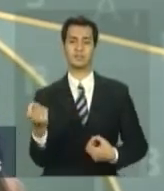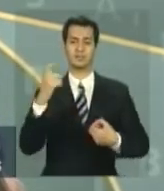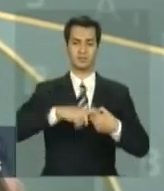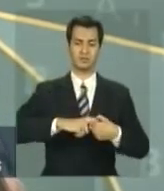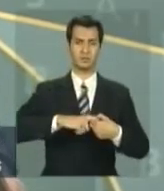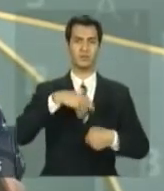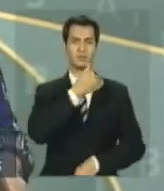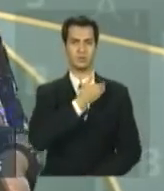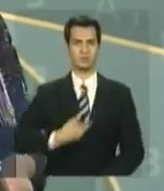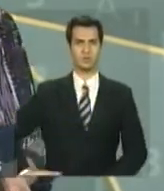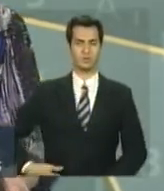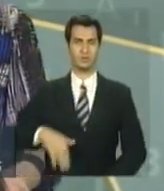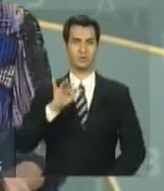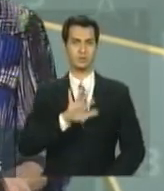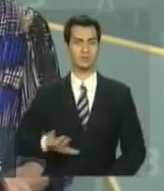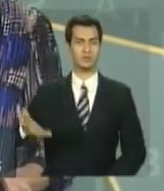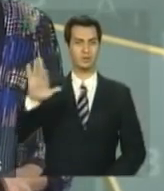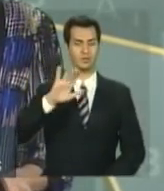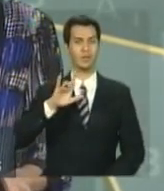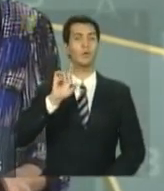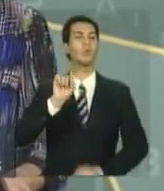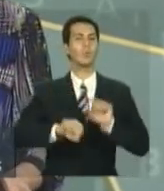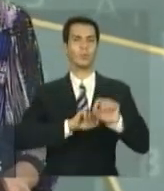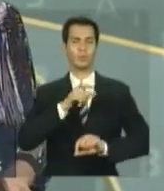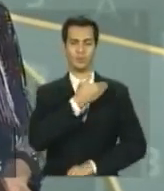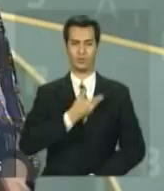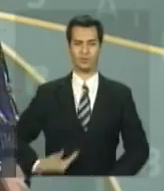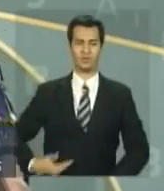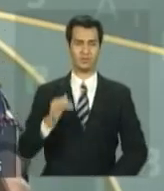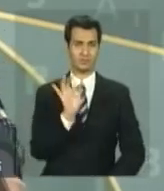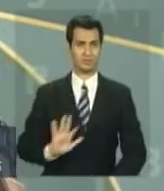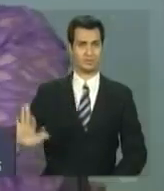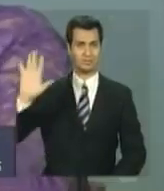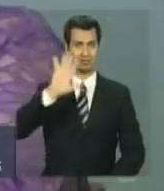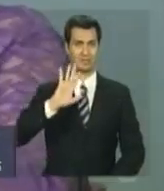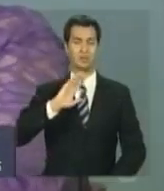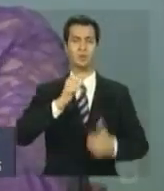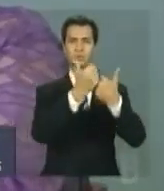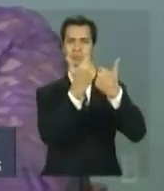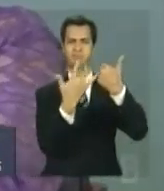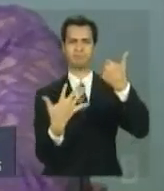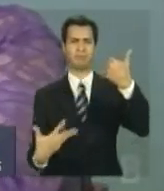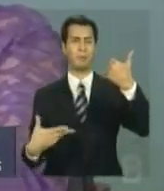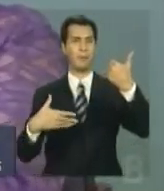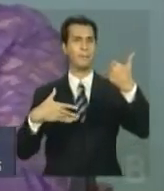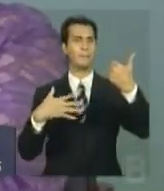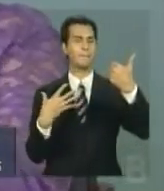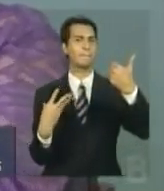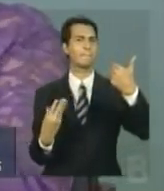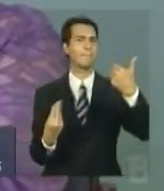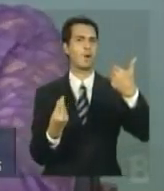governo mais feminino da história do nosso país.